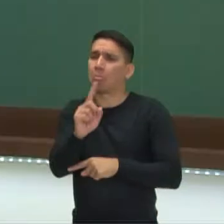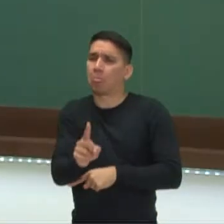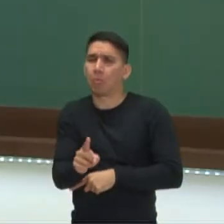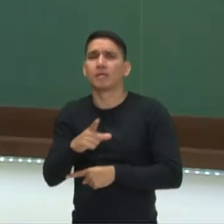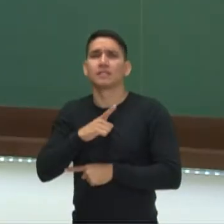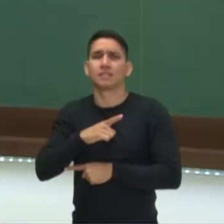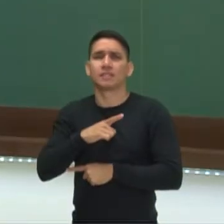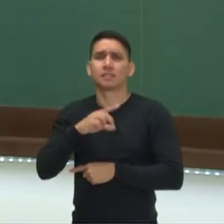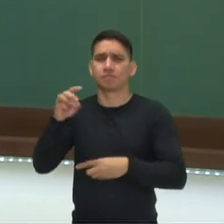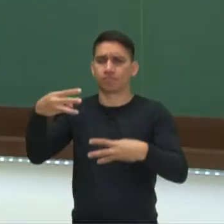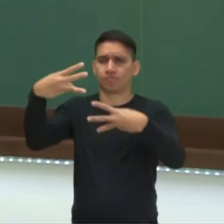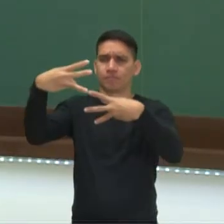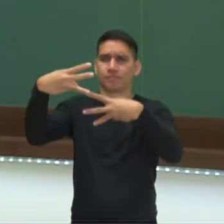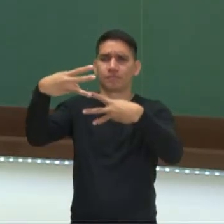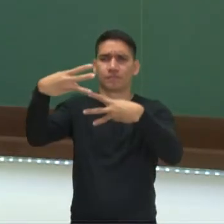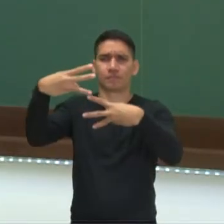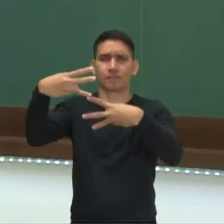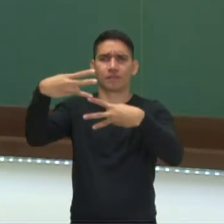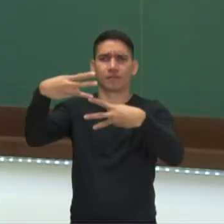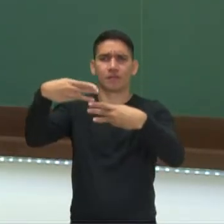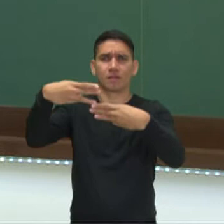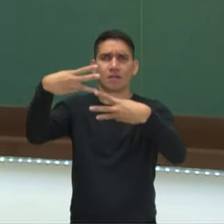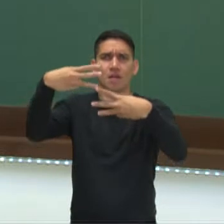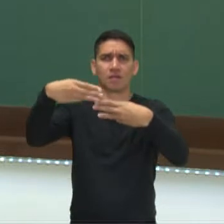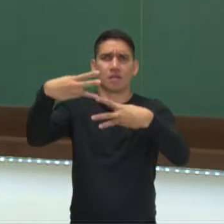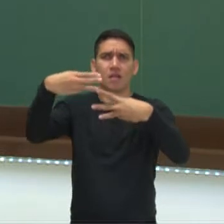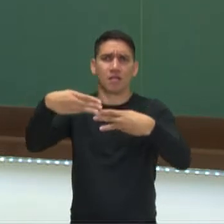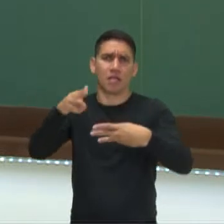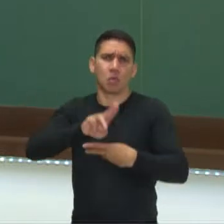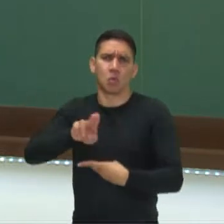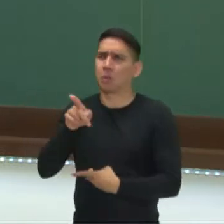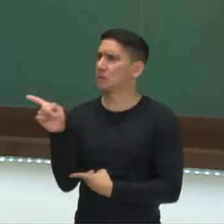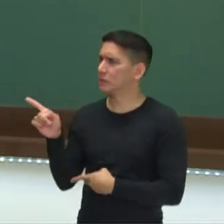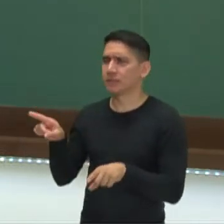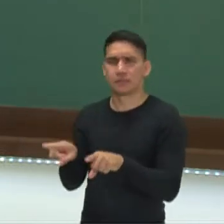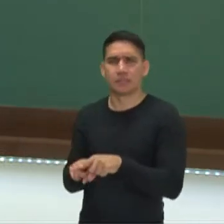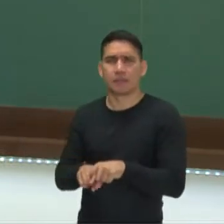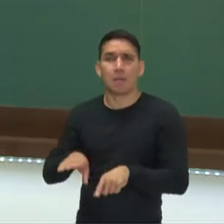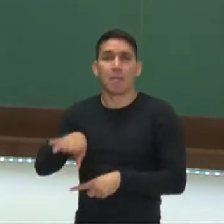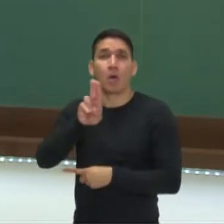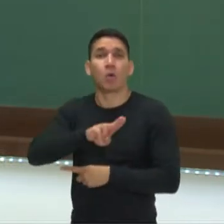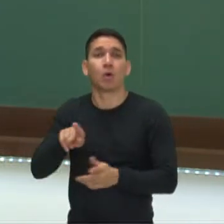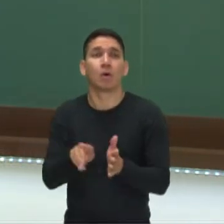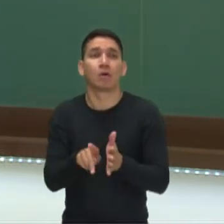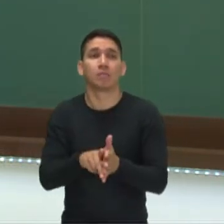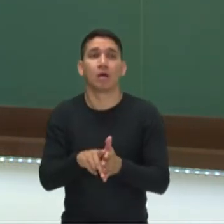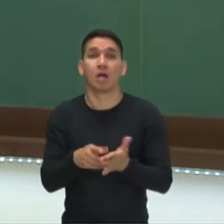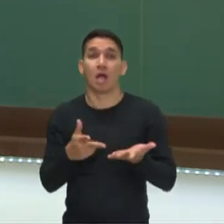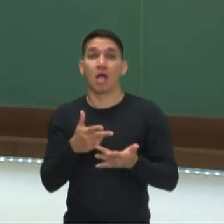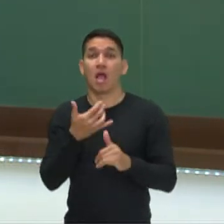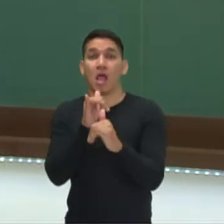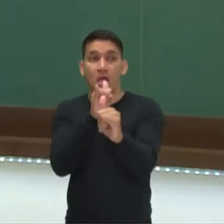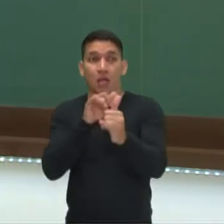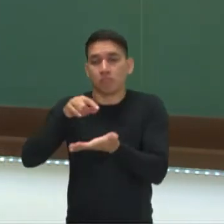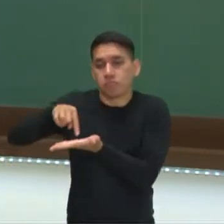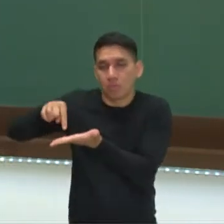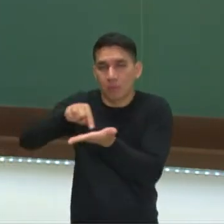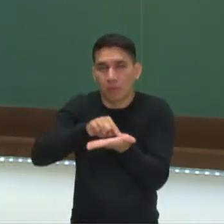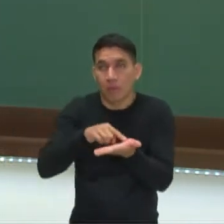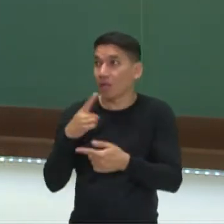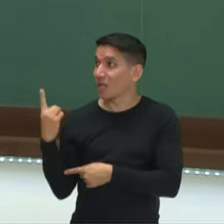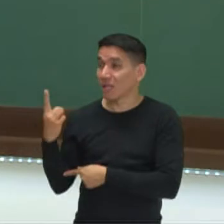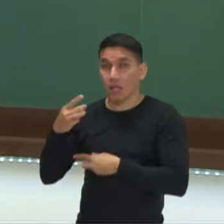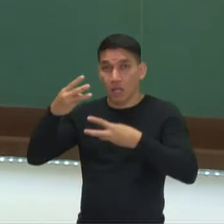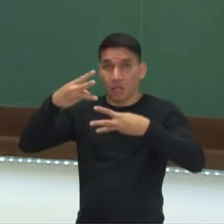é o resistor mais para resistores elétricos, mas também é usado na eletrônica. Tá? Aqui é um resistor de 47 ohm.